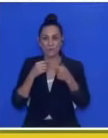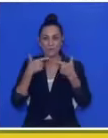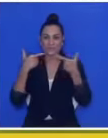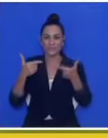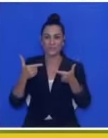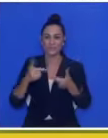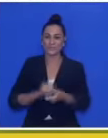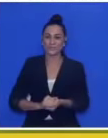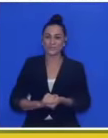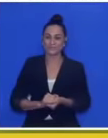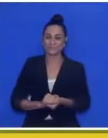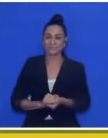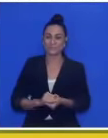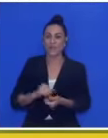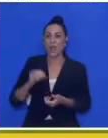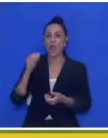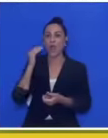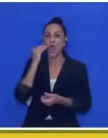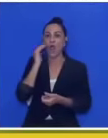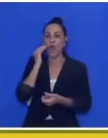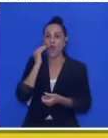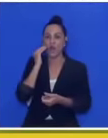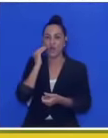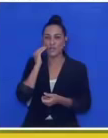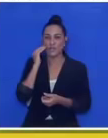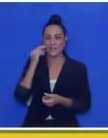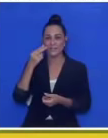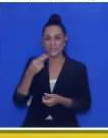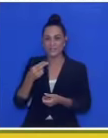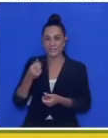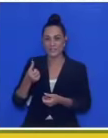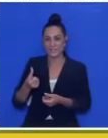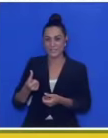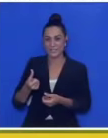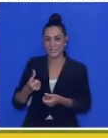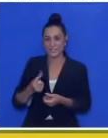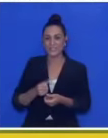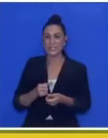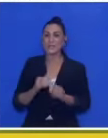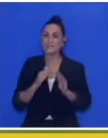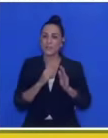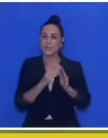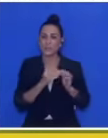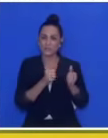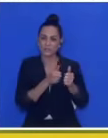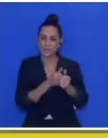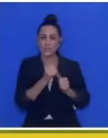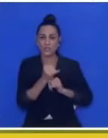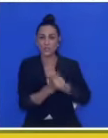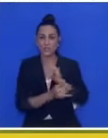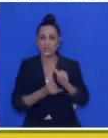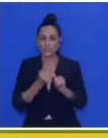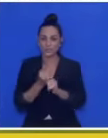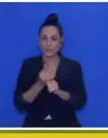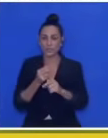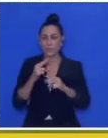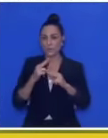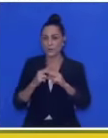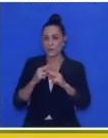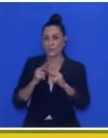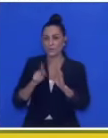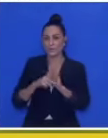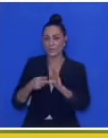número 26. Rosa, 26. Você pode apostar numa lotérica perto de você ou pelos canais eletrônicos das Loterias